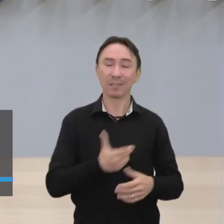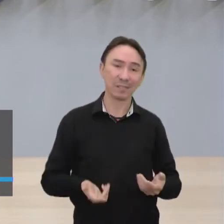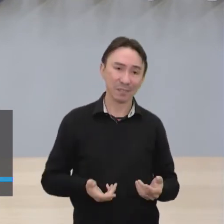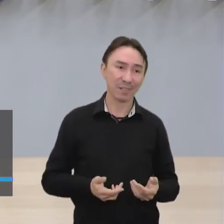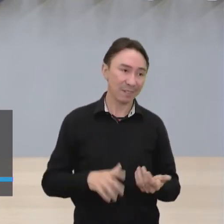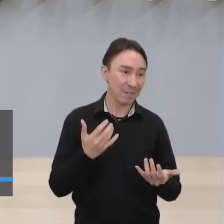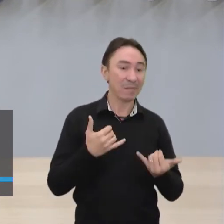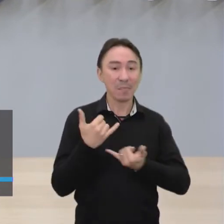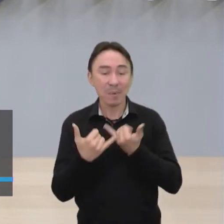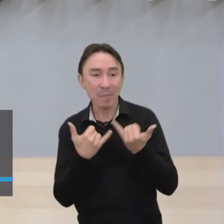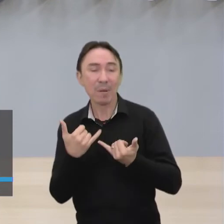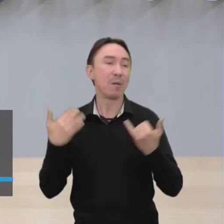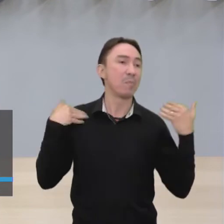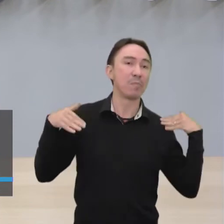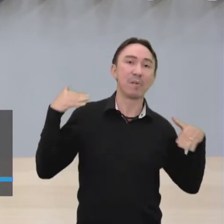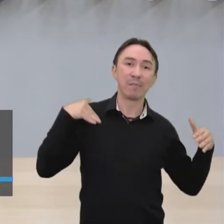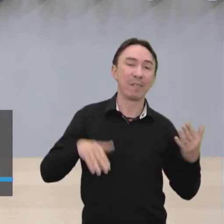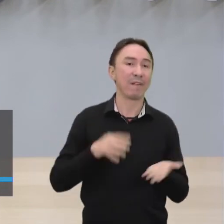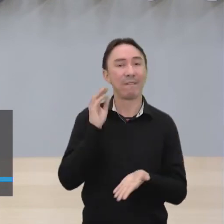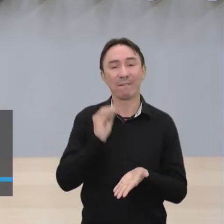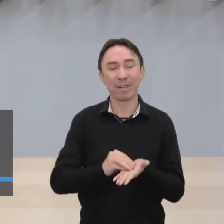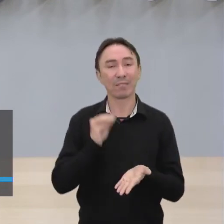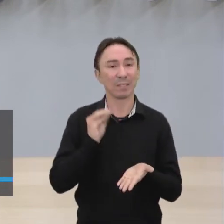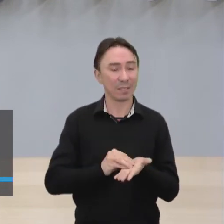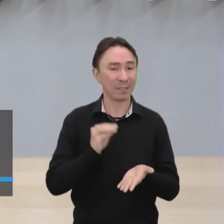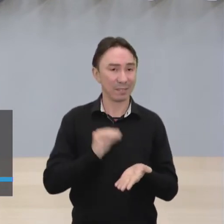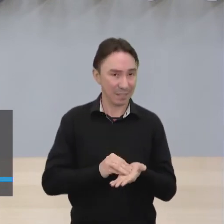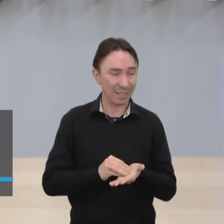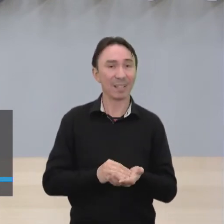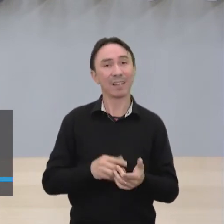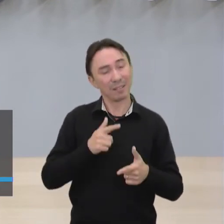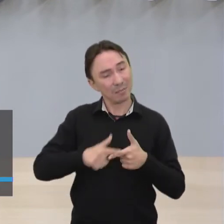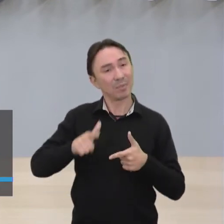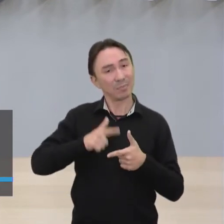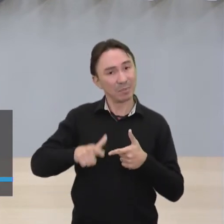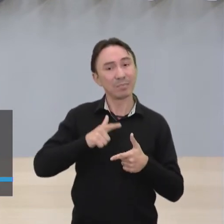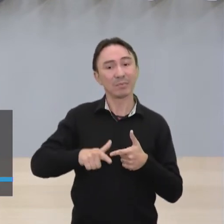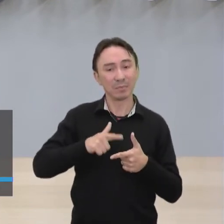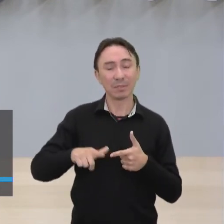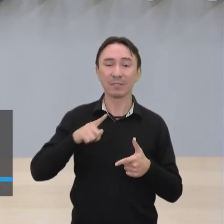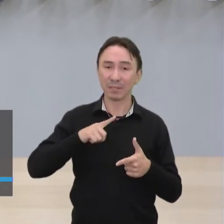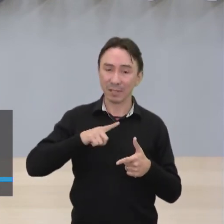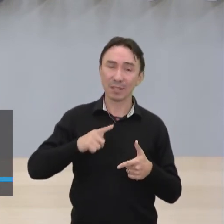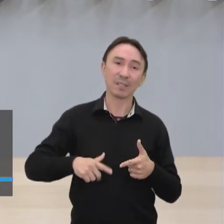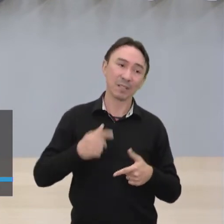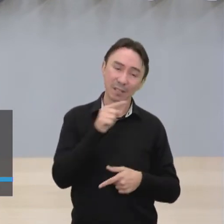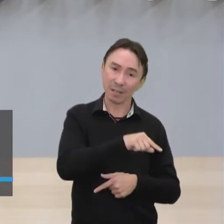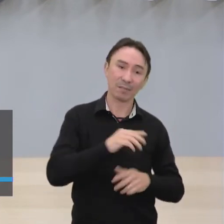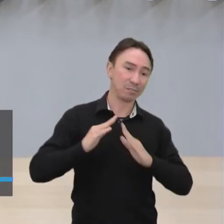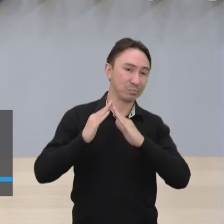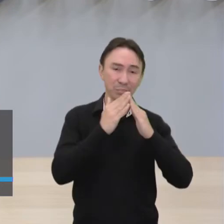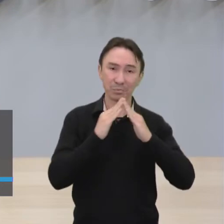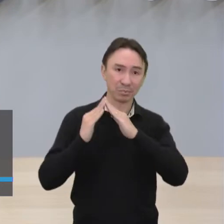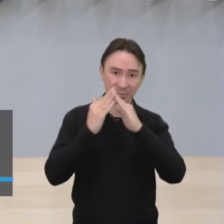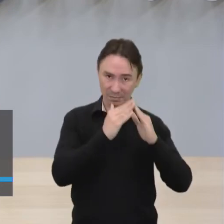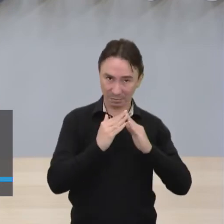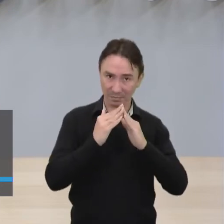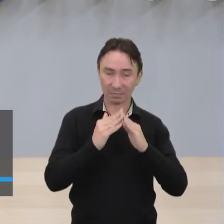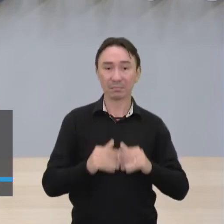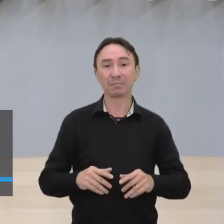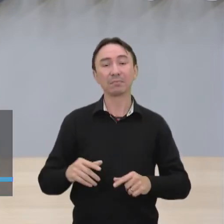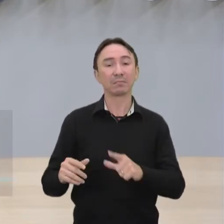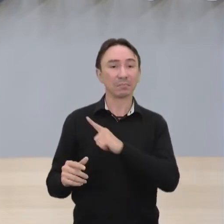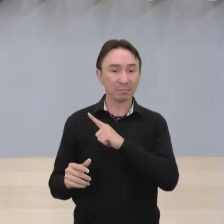falando dos problemas ou das lacunas aí existentes nas comunidades. Vamos a essa temática aí, que é a temática